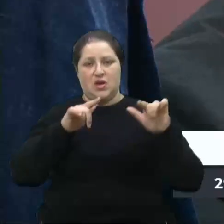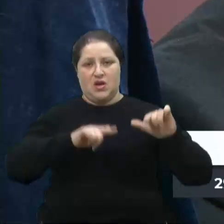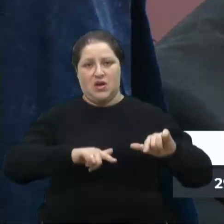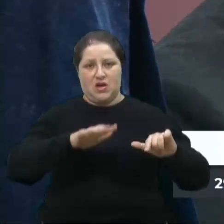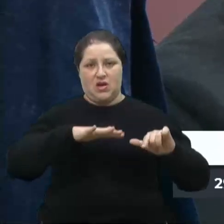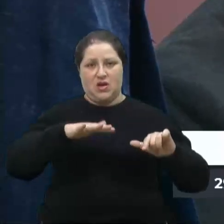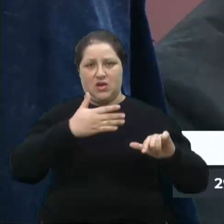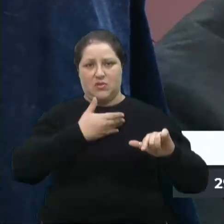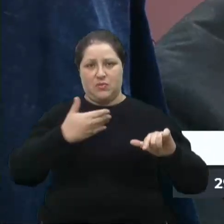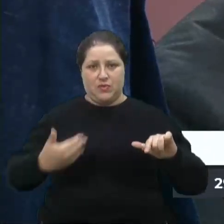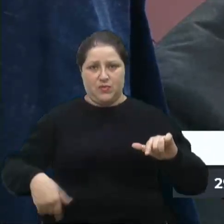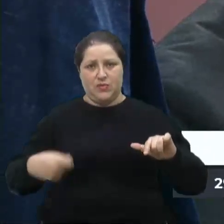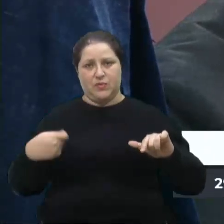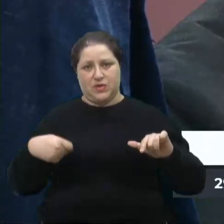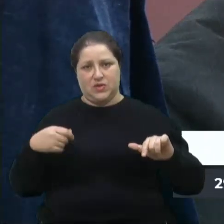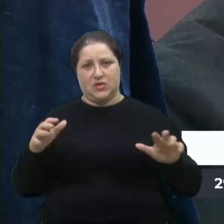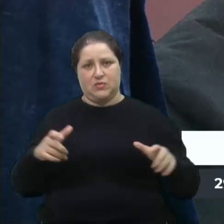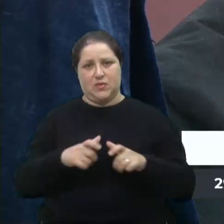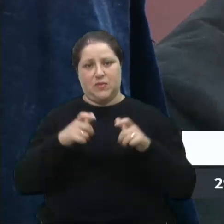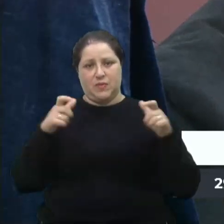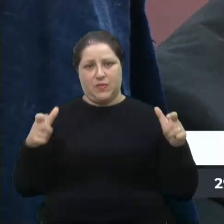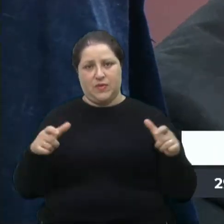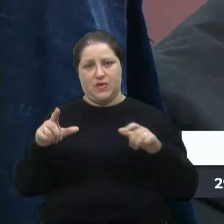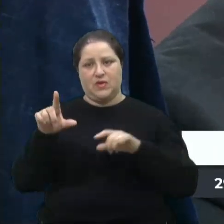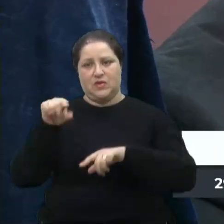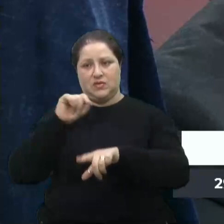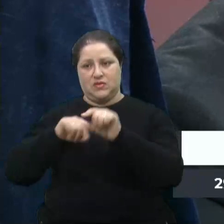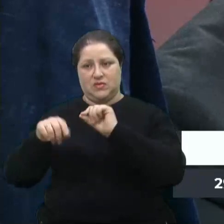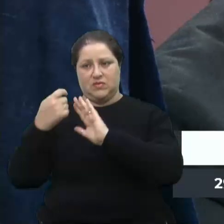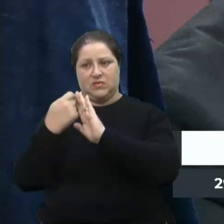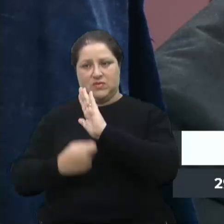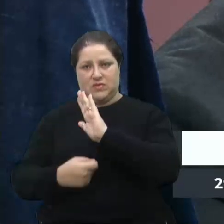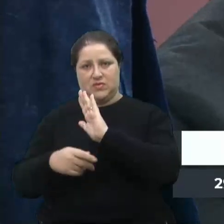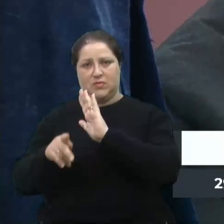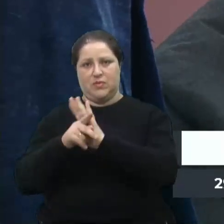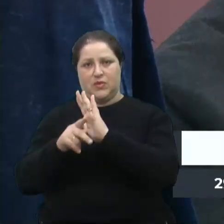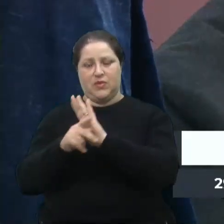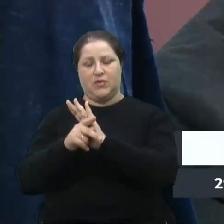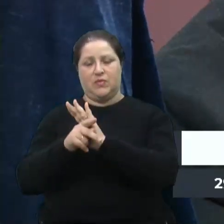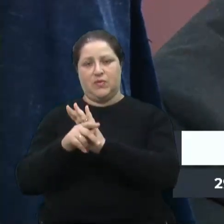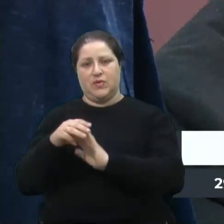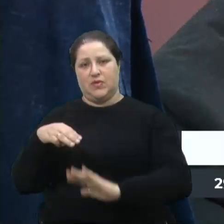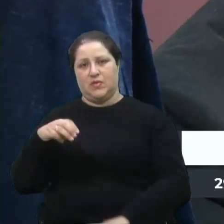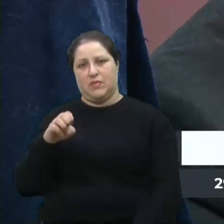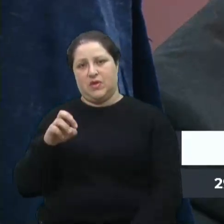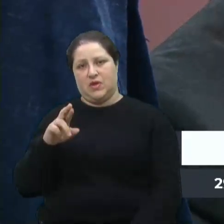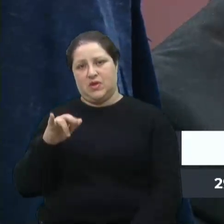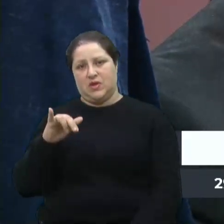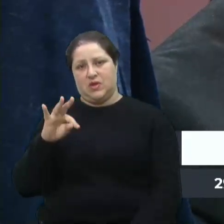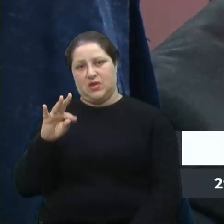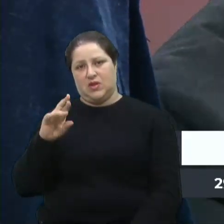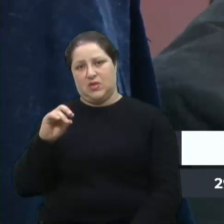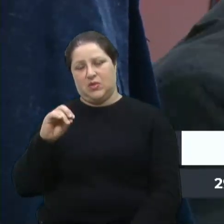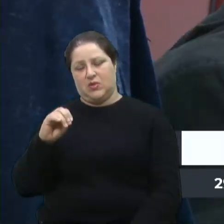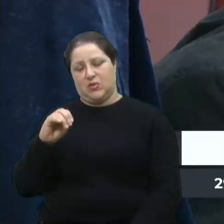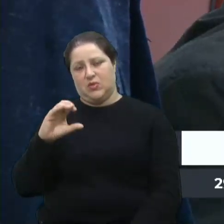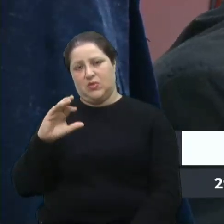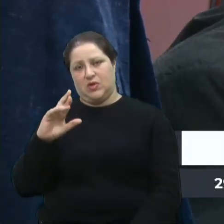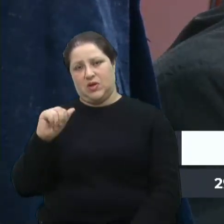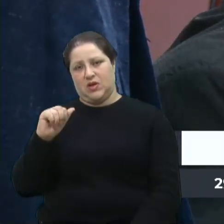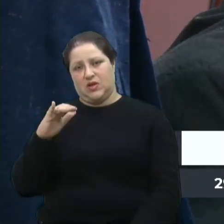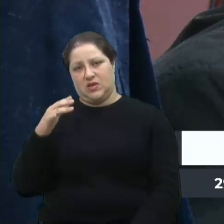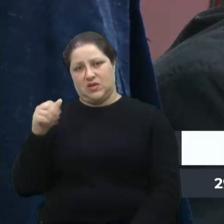deve expandir isso, que é o processo seletivo, por meritocracia, por competência, né? E não somos